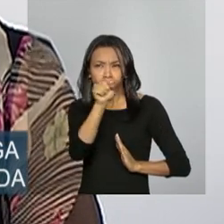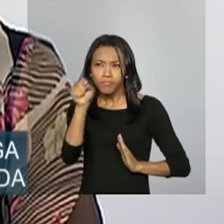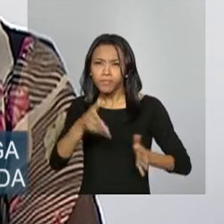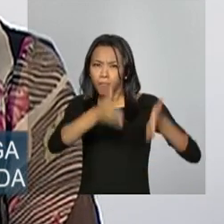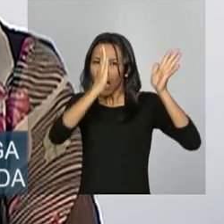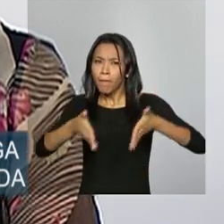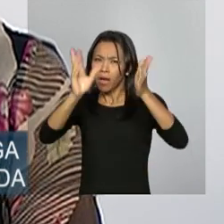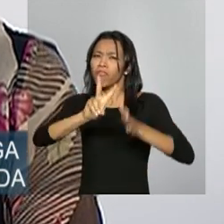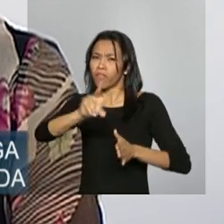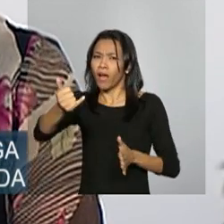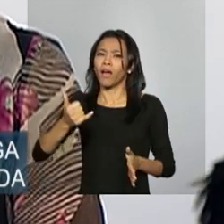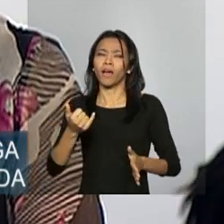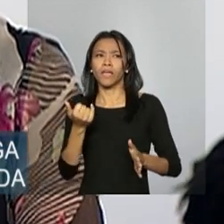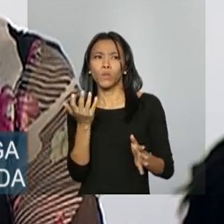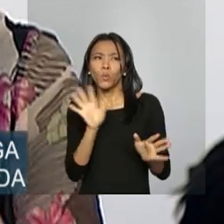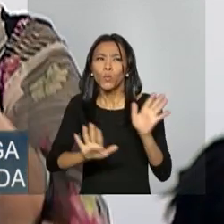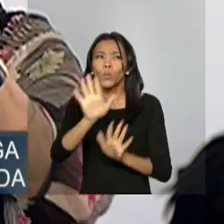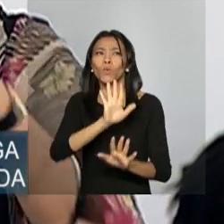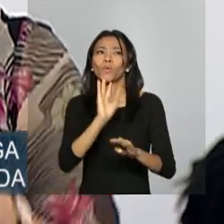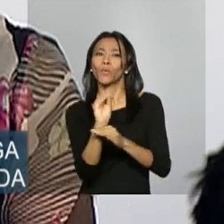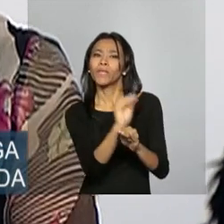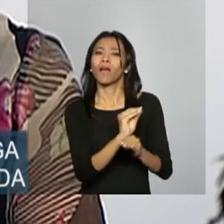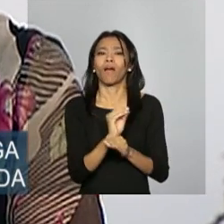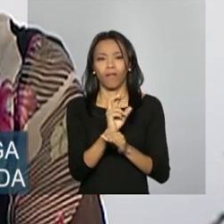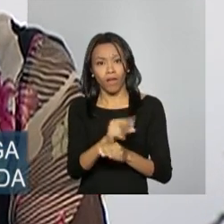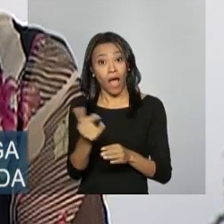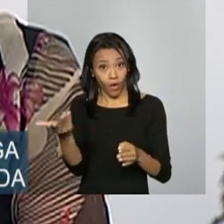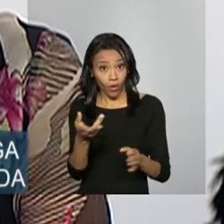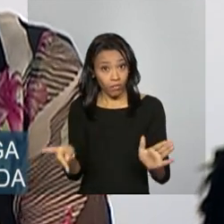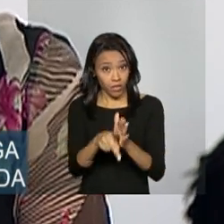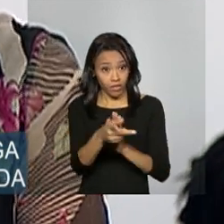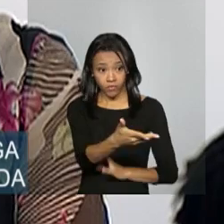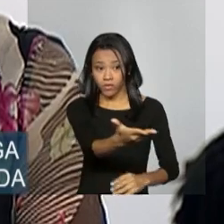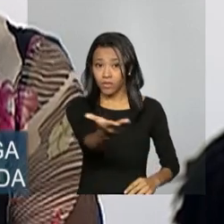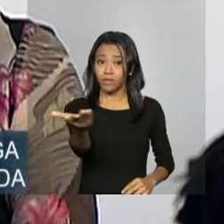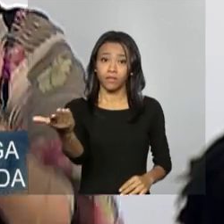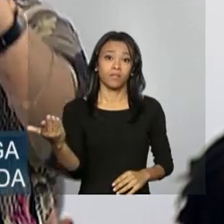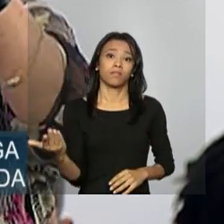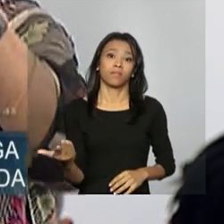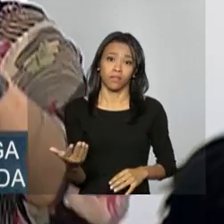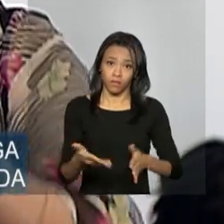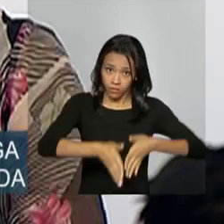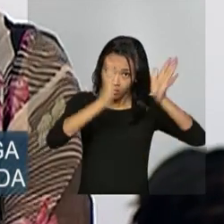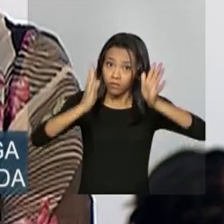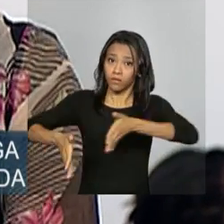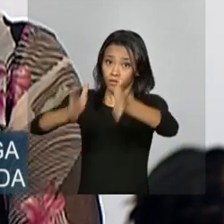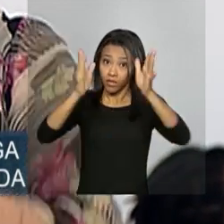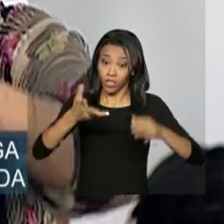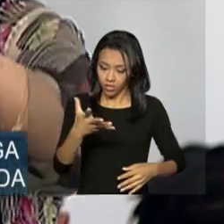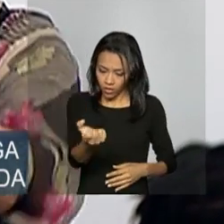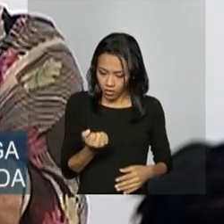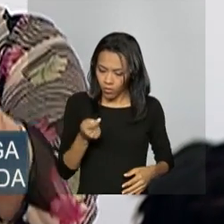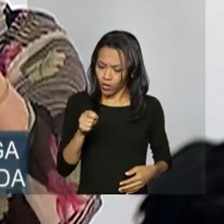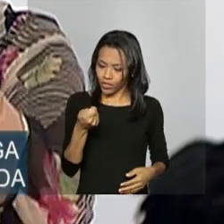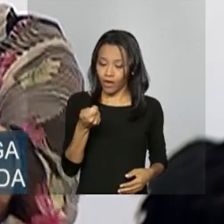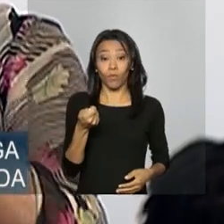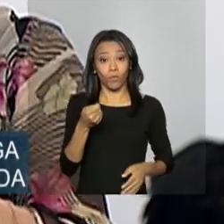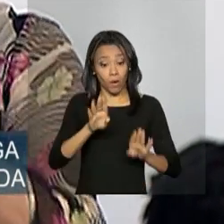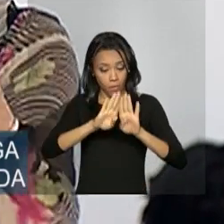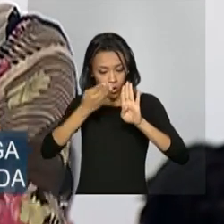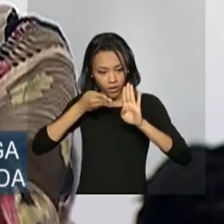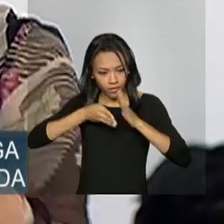a esse imóvel que agora é de vocês. Agora, a partir da chave, vocês vão abrir a